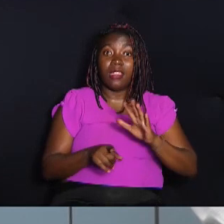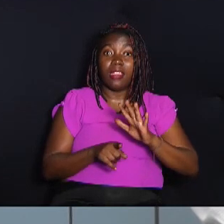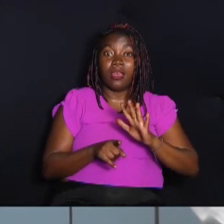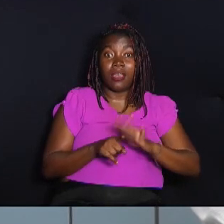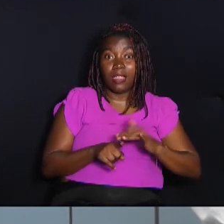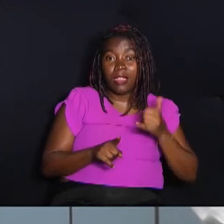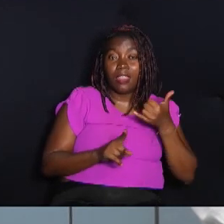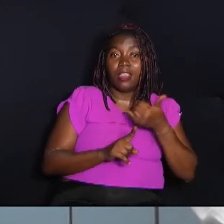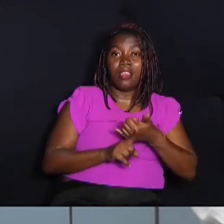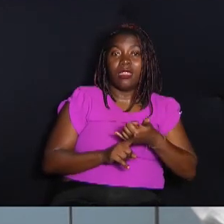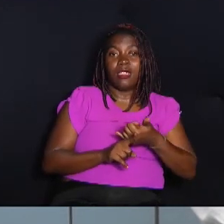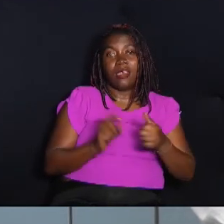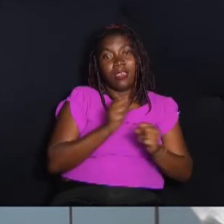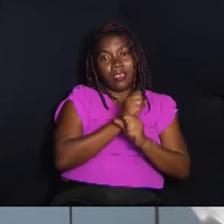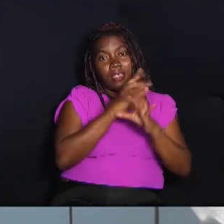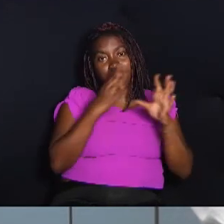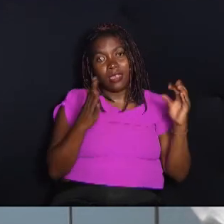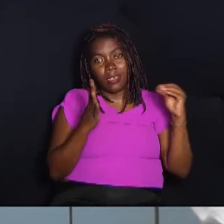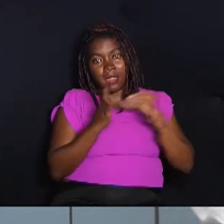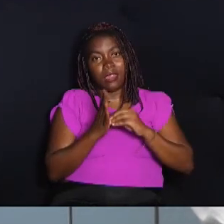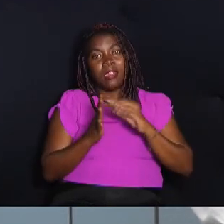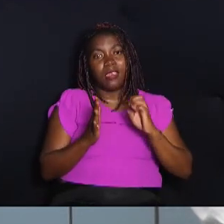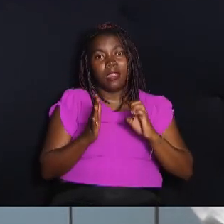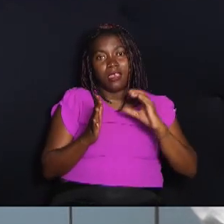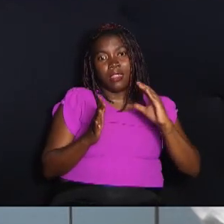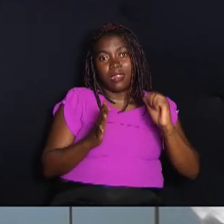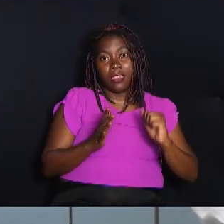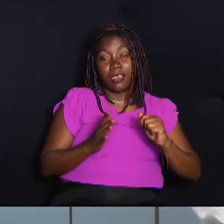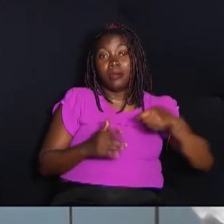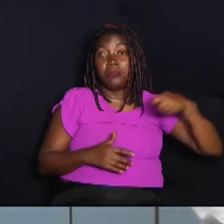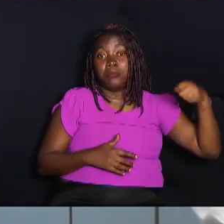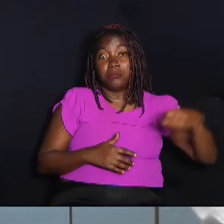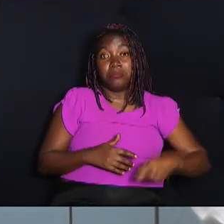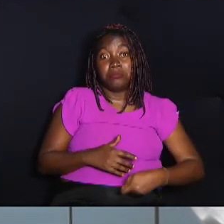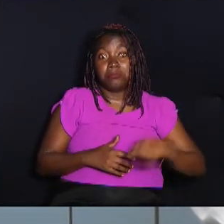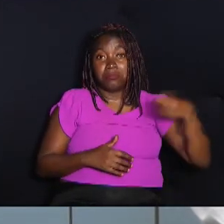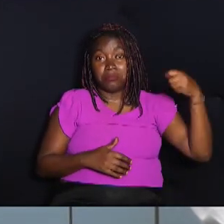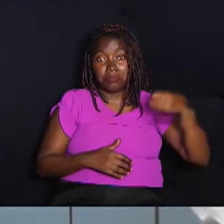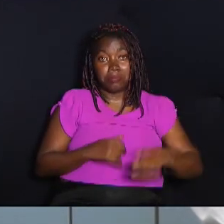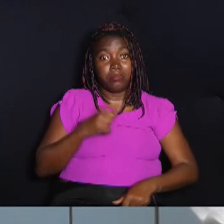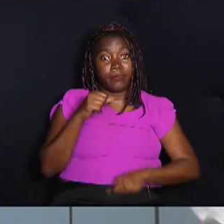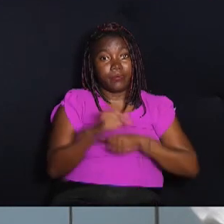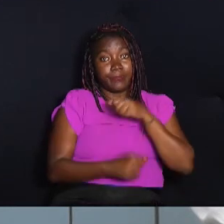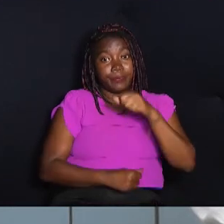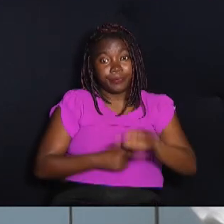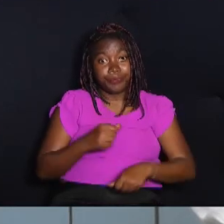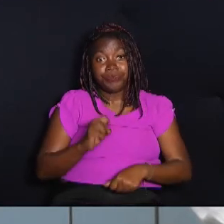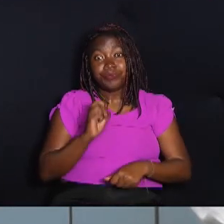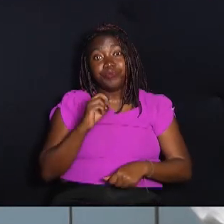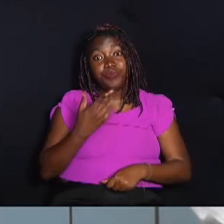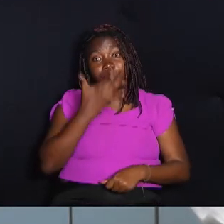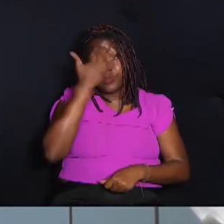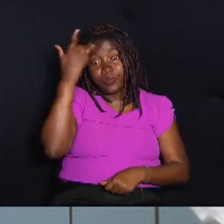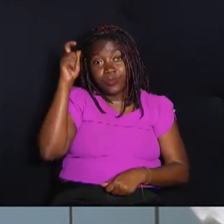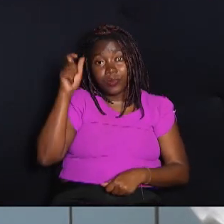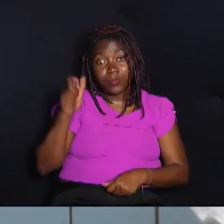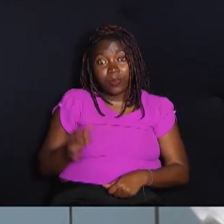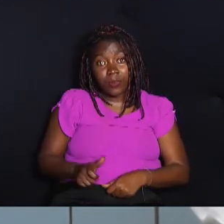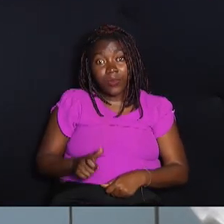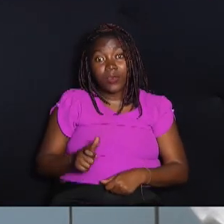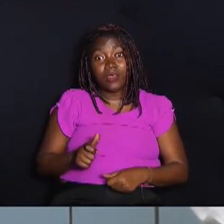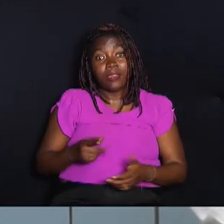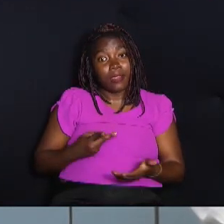que prevê o Estatuto da Criança e do Adolescente fosse criminalizado e aquela pessoa que cometeu aquele